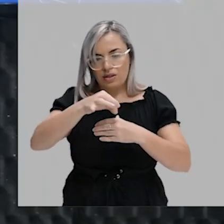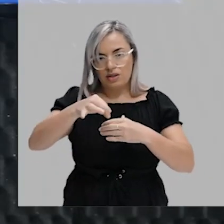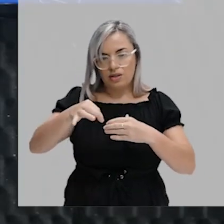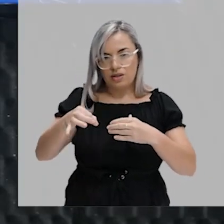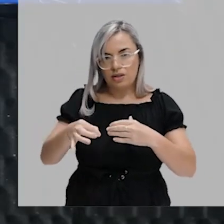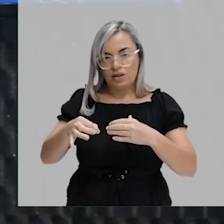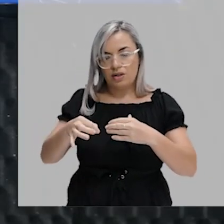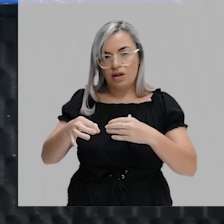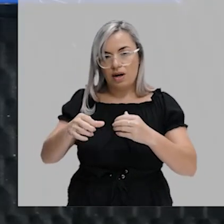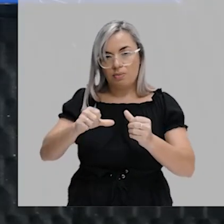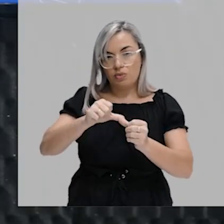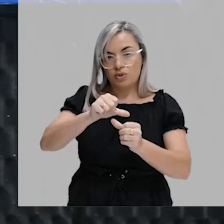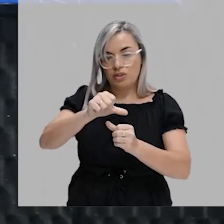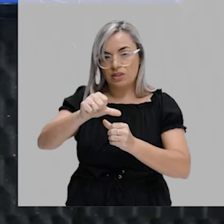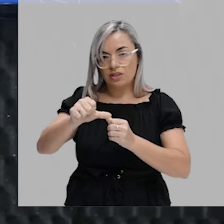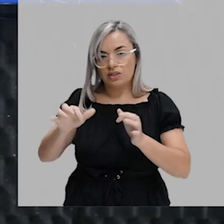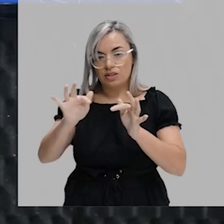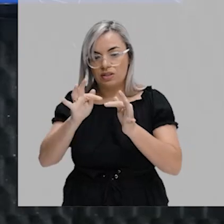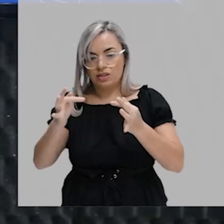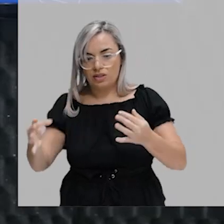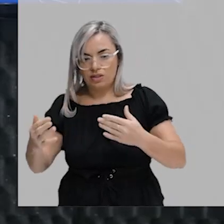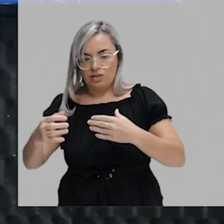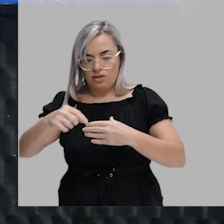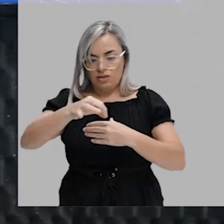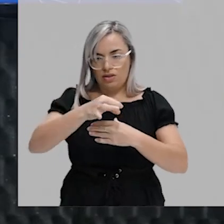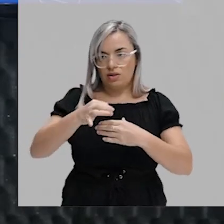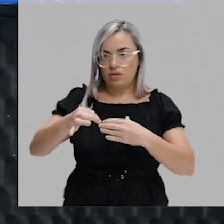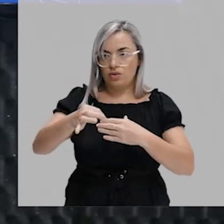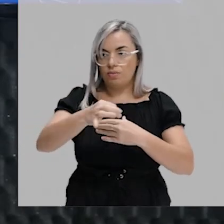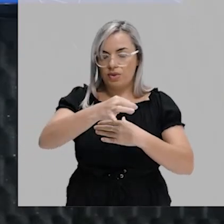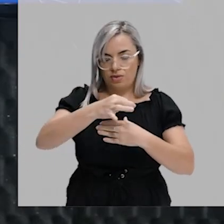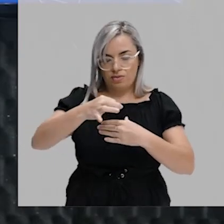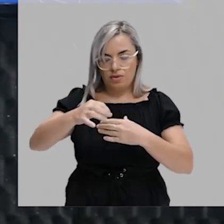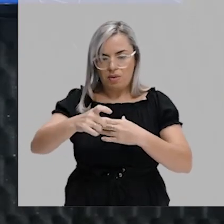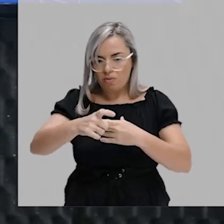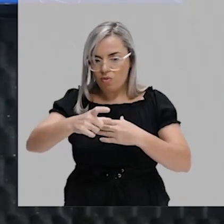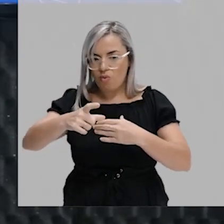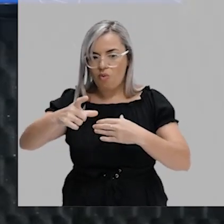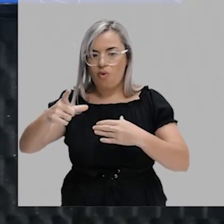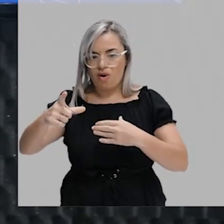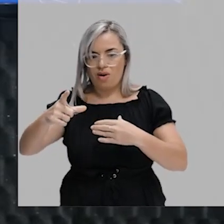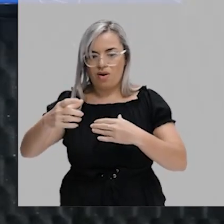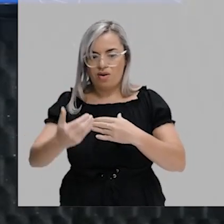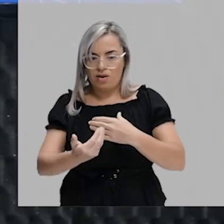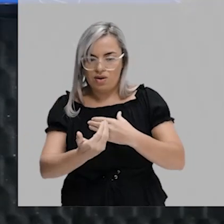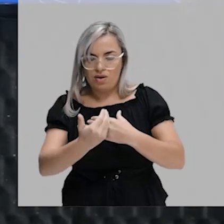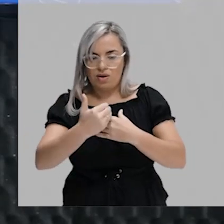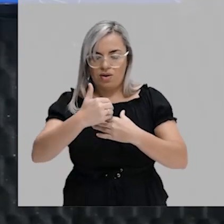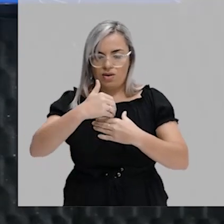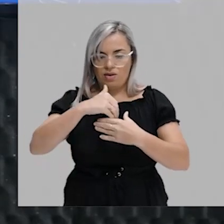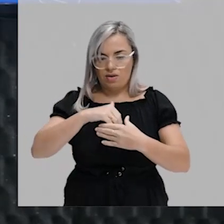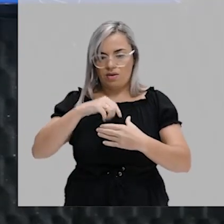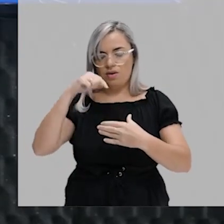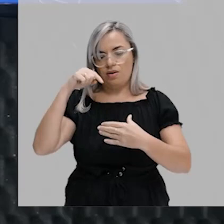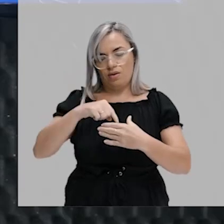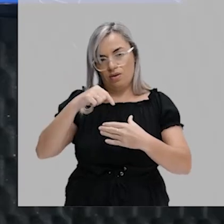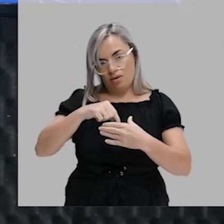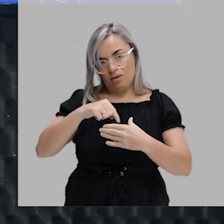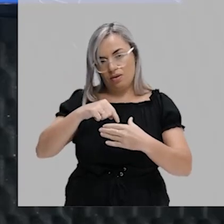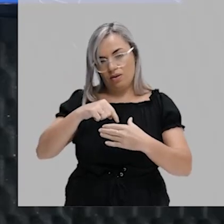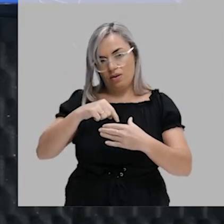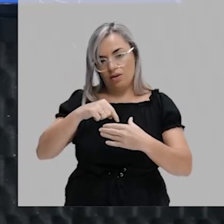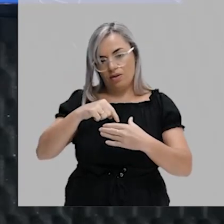simples, o soluto atravessa do meio mais concentrado para o meio menos concentrado, diretamente através